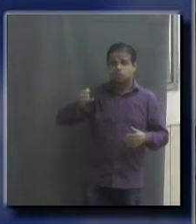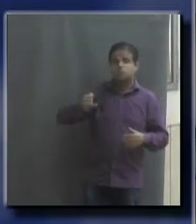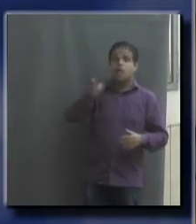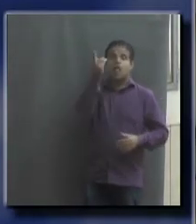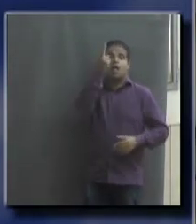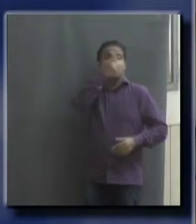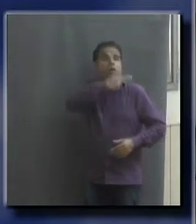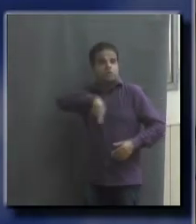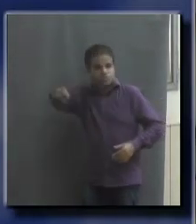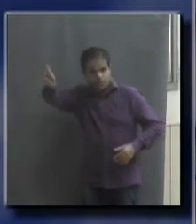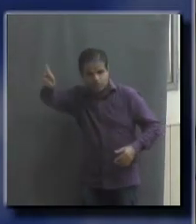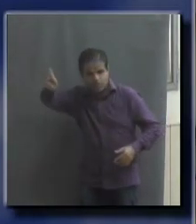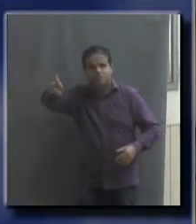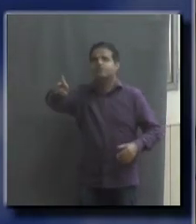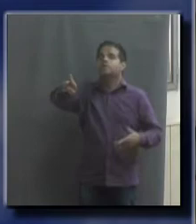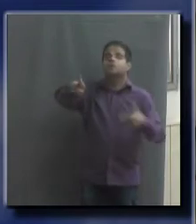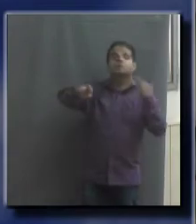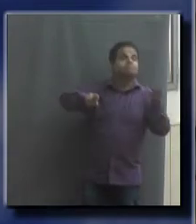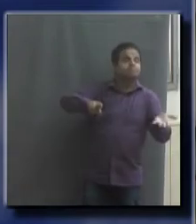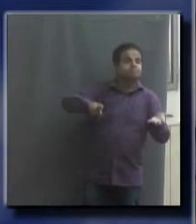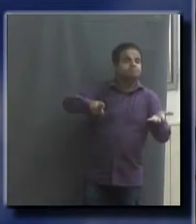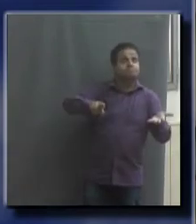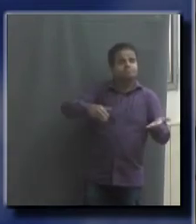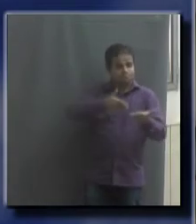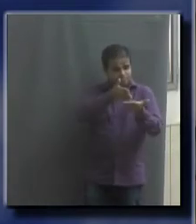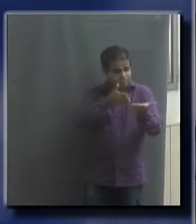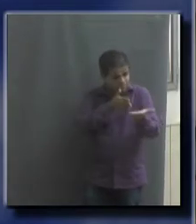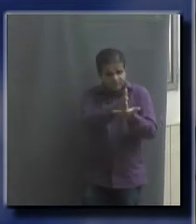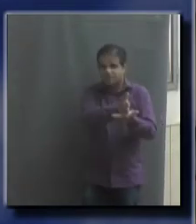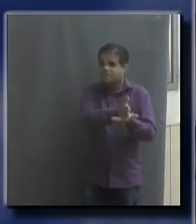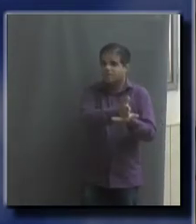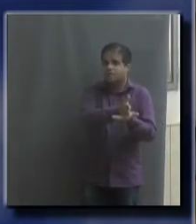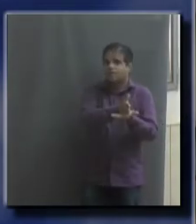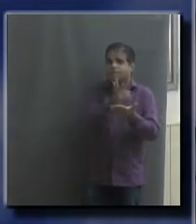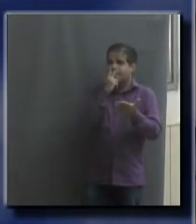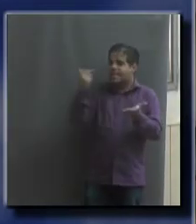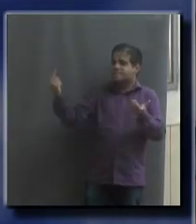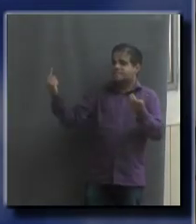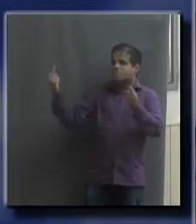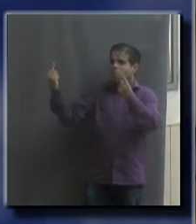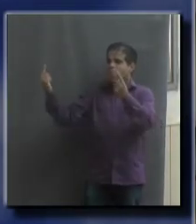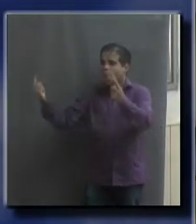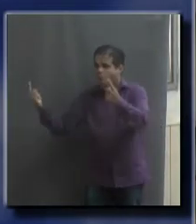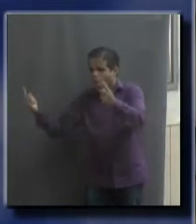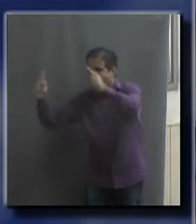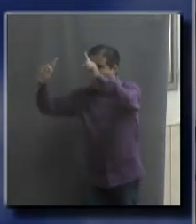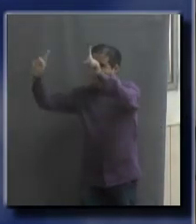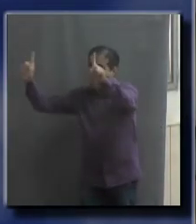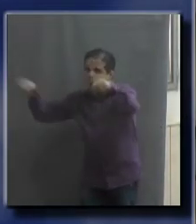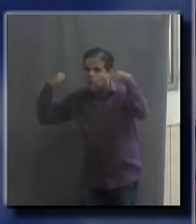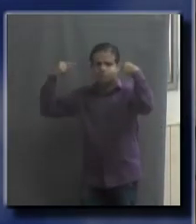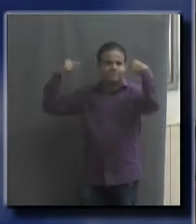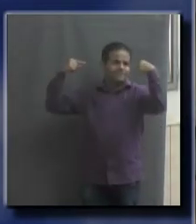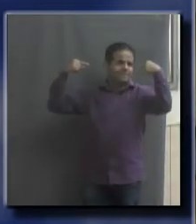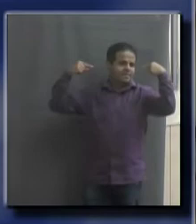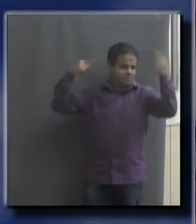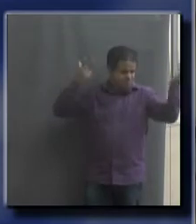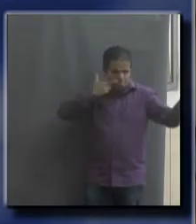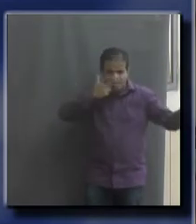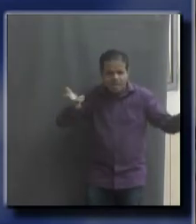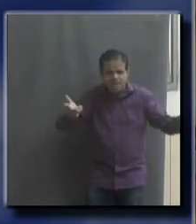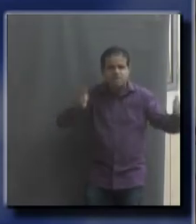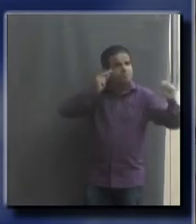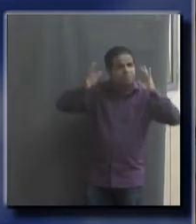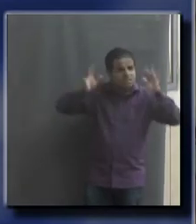religioso que nos atravessa e nos atropela. E nós precisamos pensar nisso. Né?